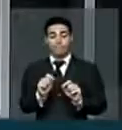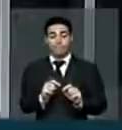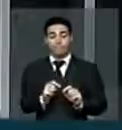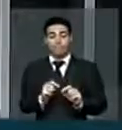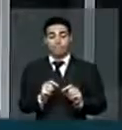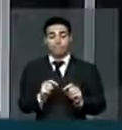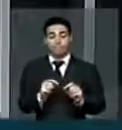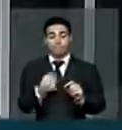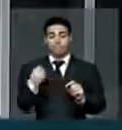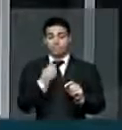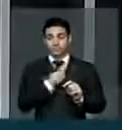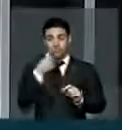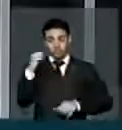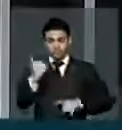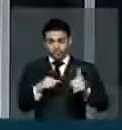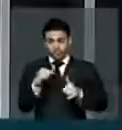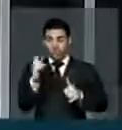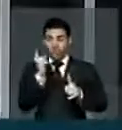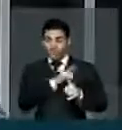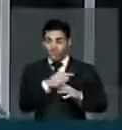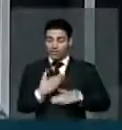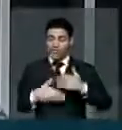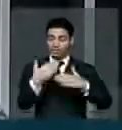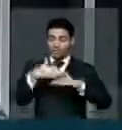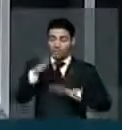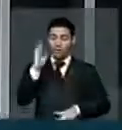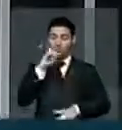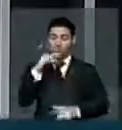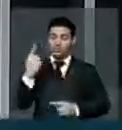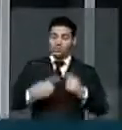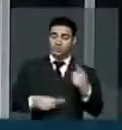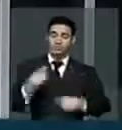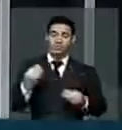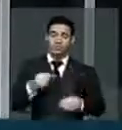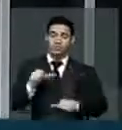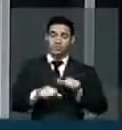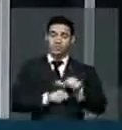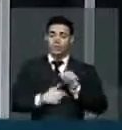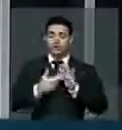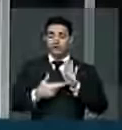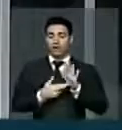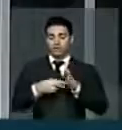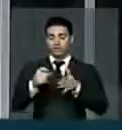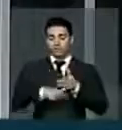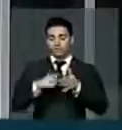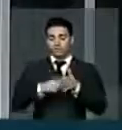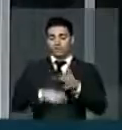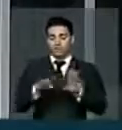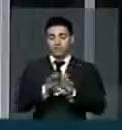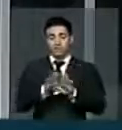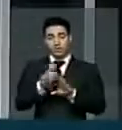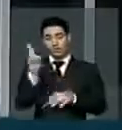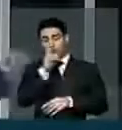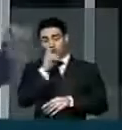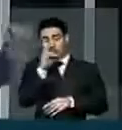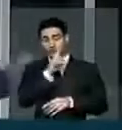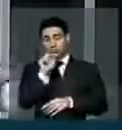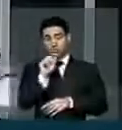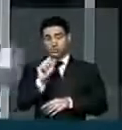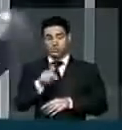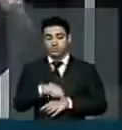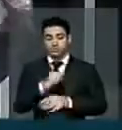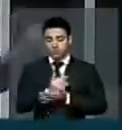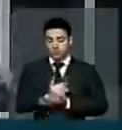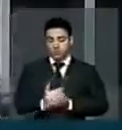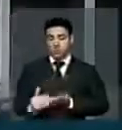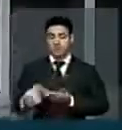de avaliarmos e avançarmos mais na discussão da reforma tributária e urgentemente